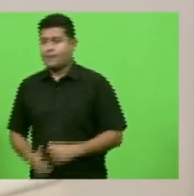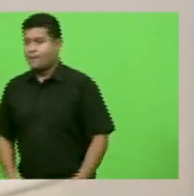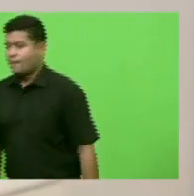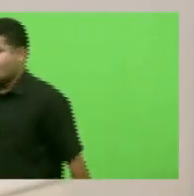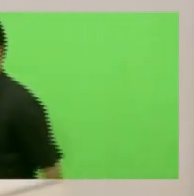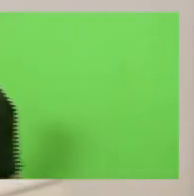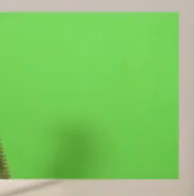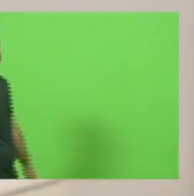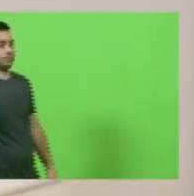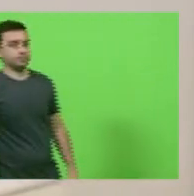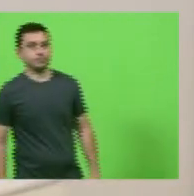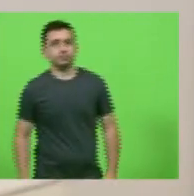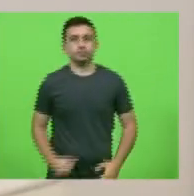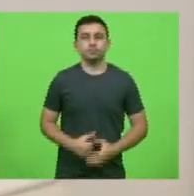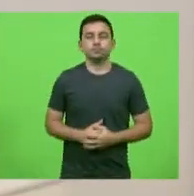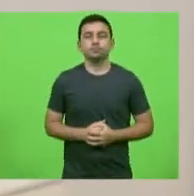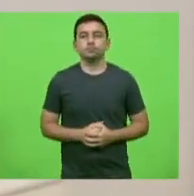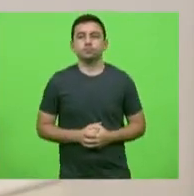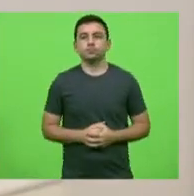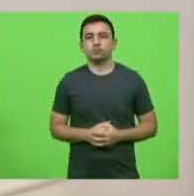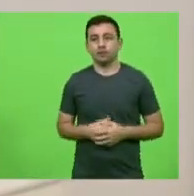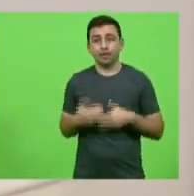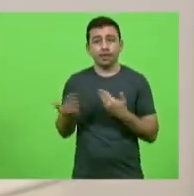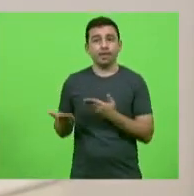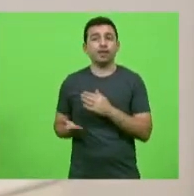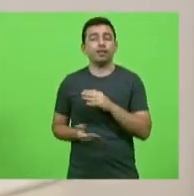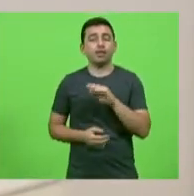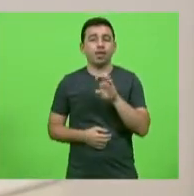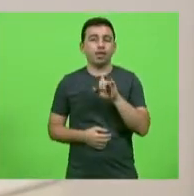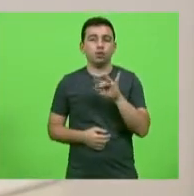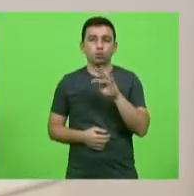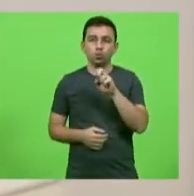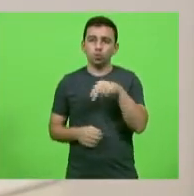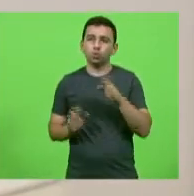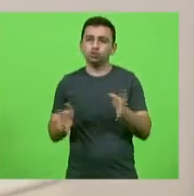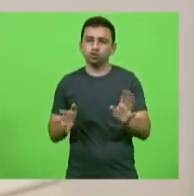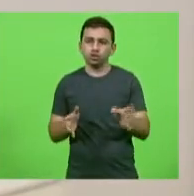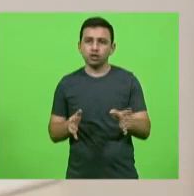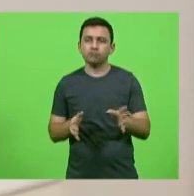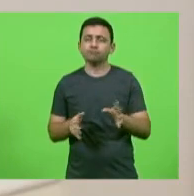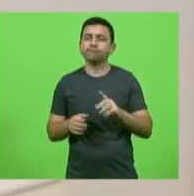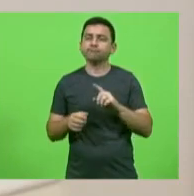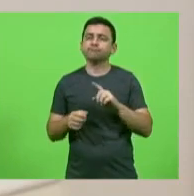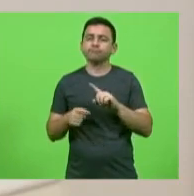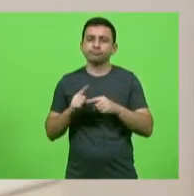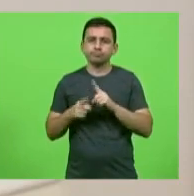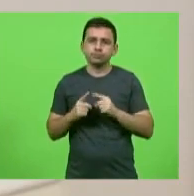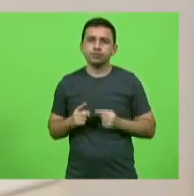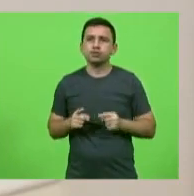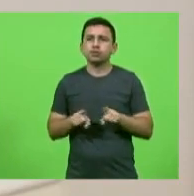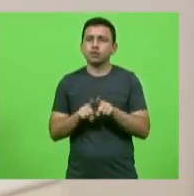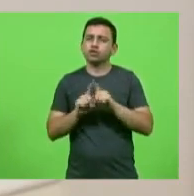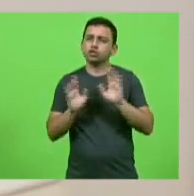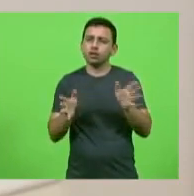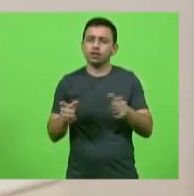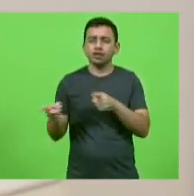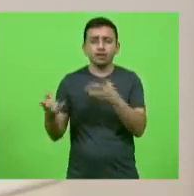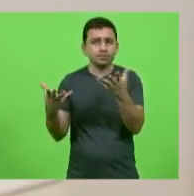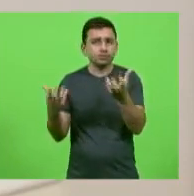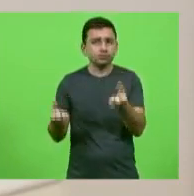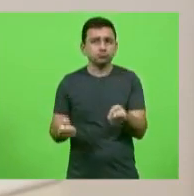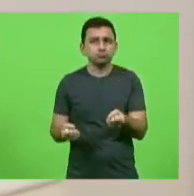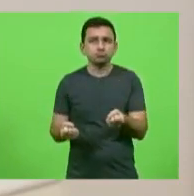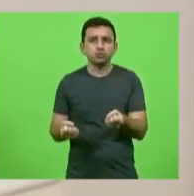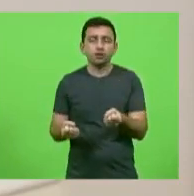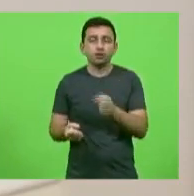Estado da Saúde, Elton de Souza Zeferino, o que restou confirmado pelo mesmo em sua oitiva na Comissão Parlamentar de Inquérito, em